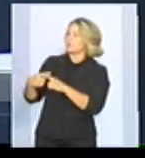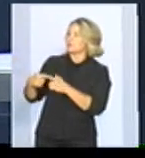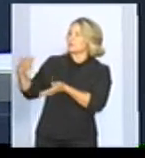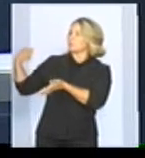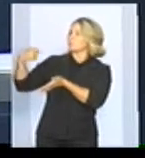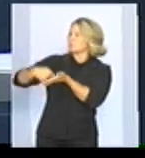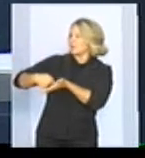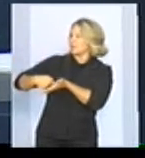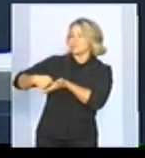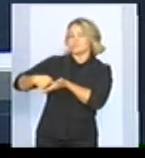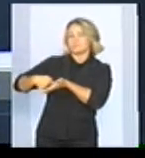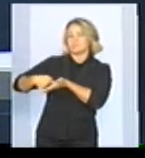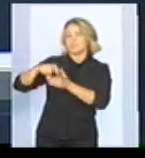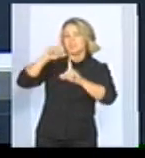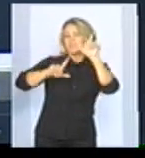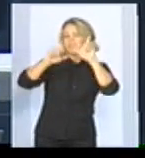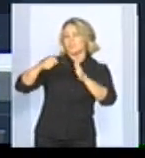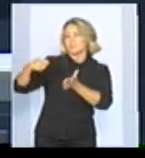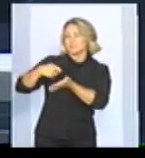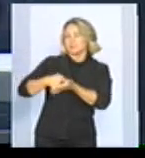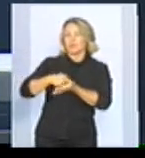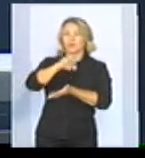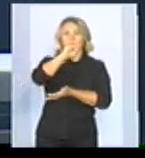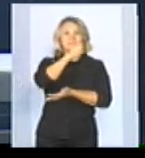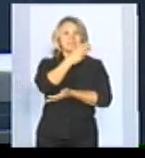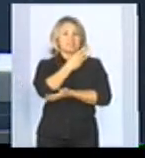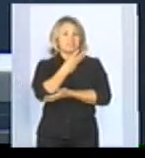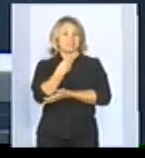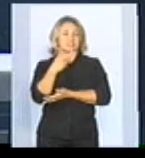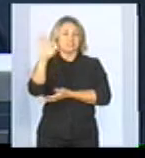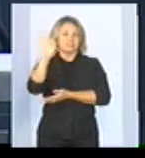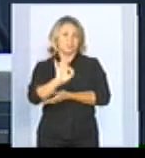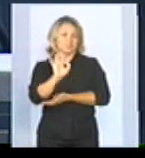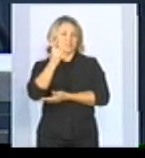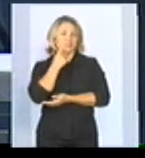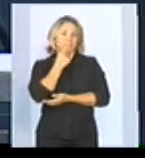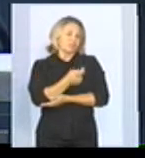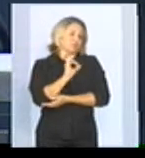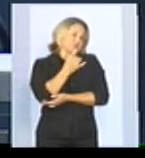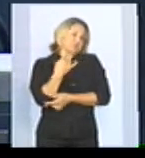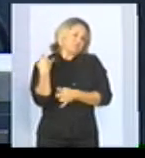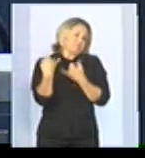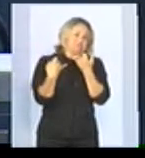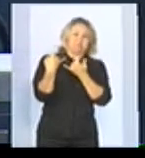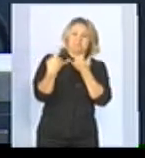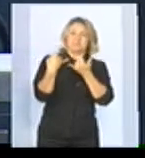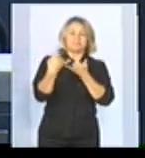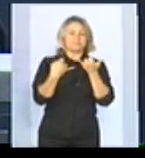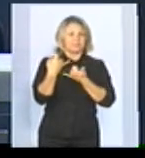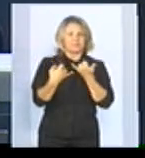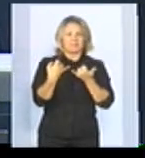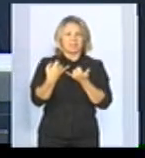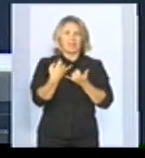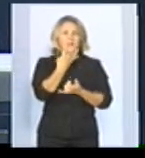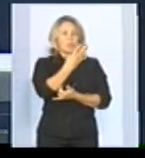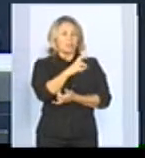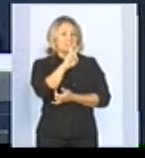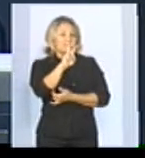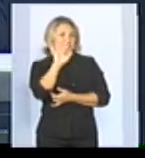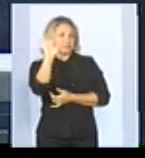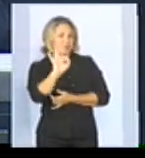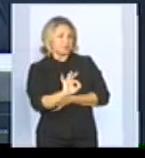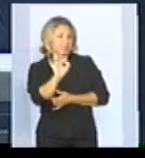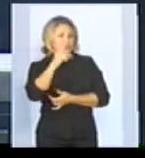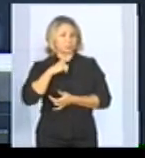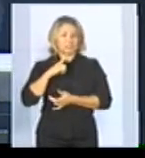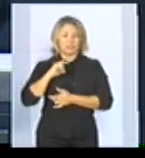por assinatura 83% disseram que compro para entretenimento 45% para ter